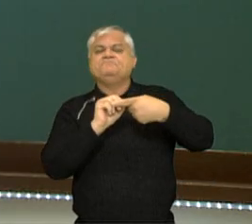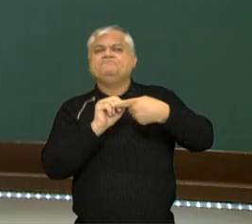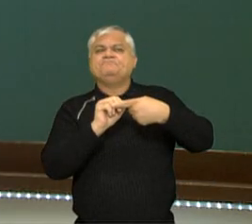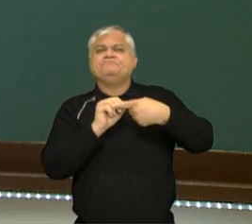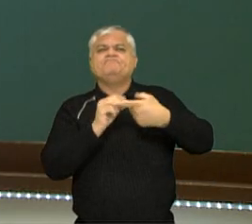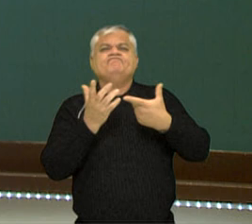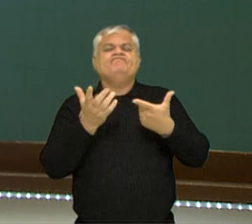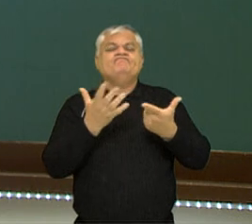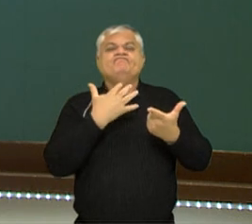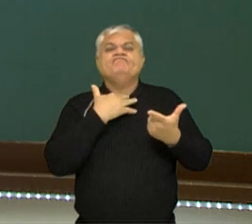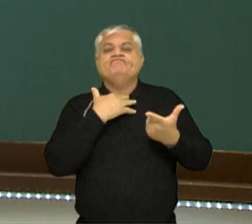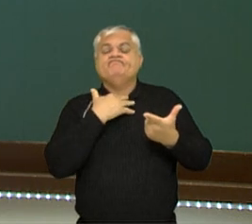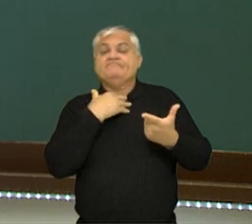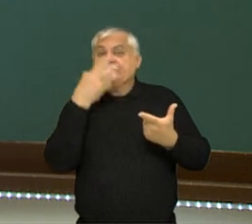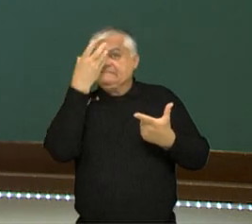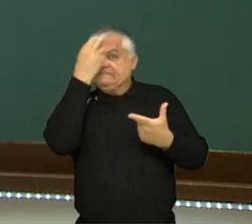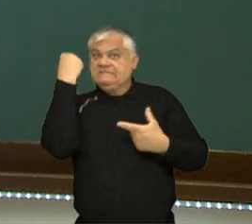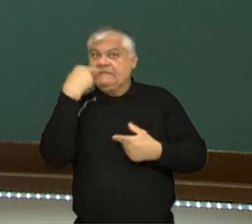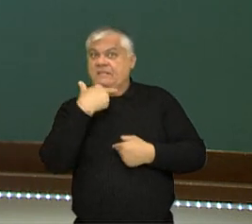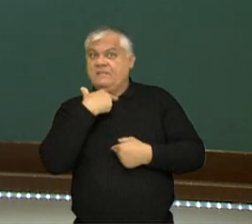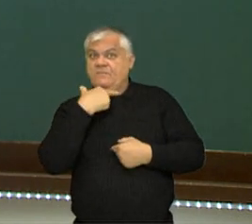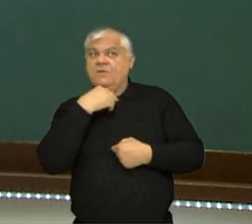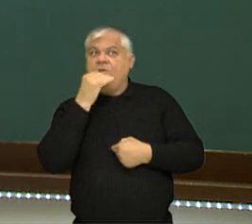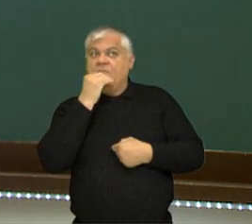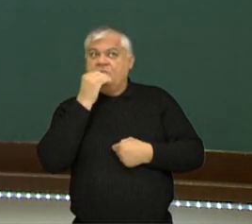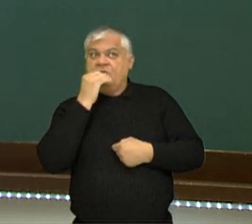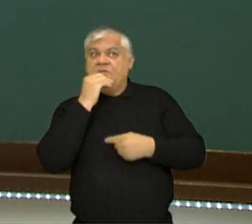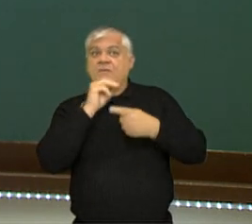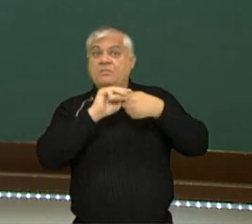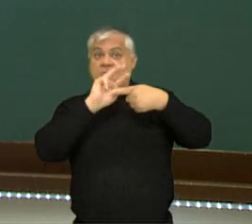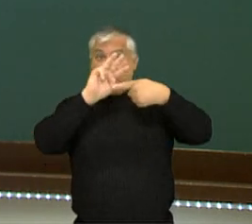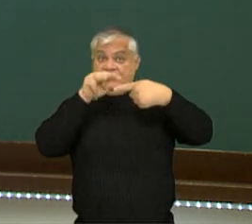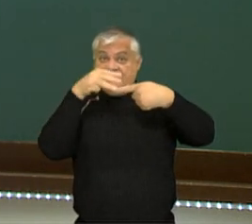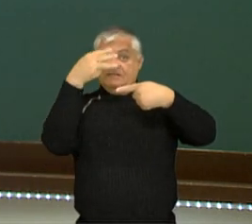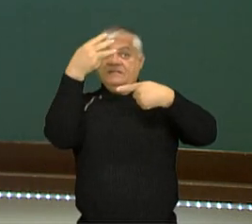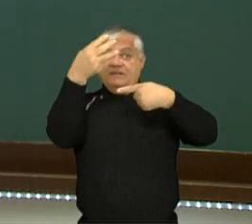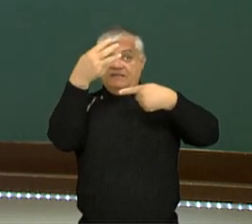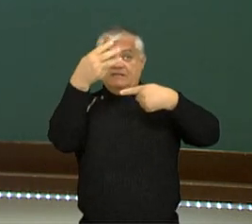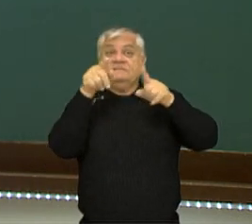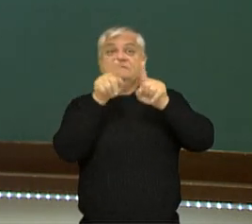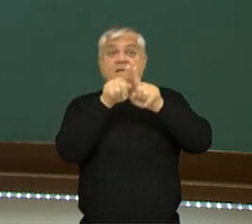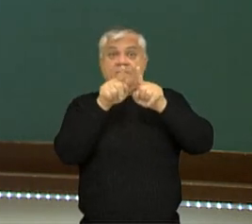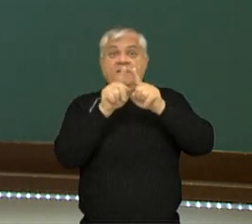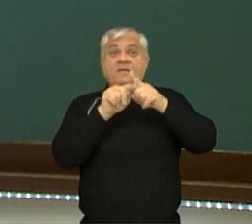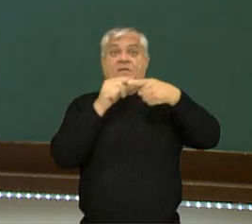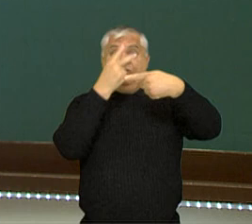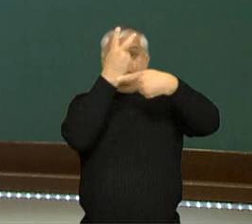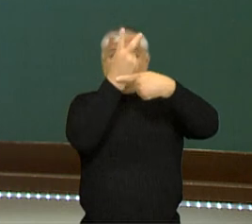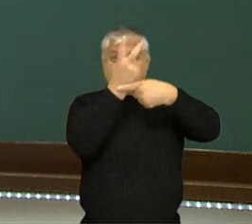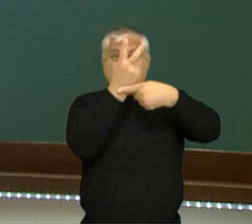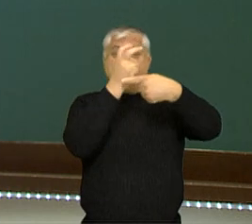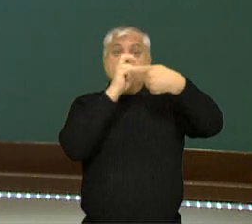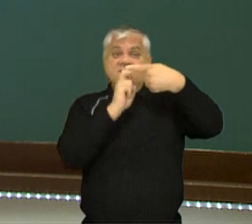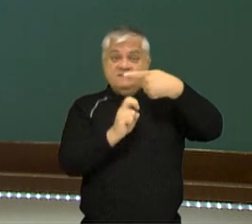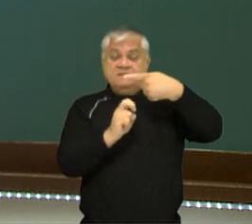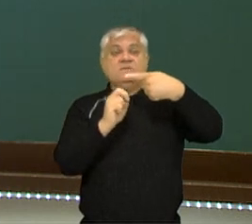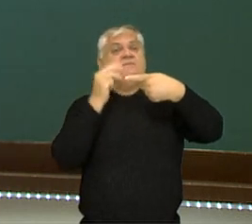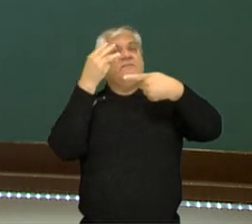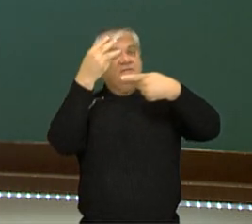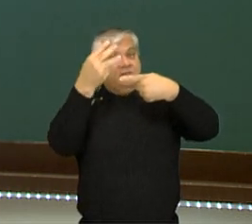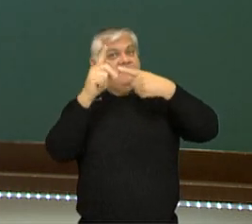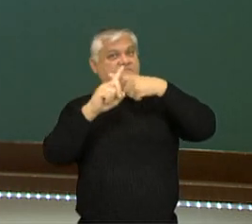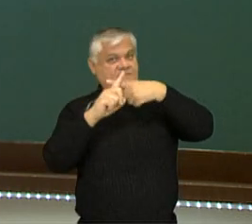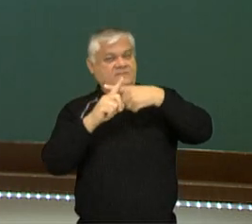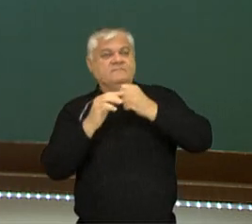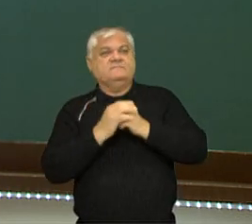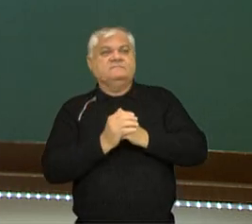Eu não posso esquecer que eu estou elevando tanto o numerador quanto o denominador à terceira potência.